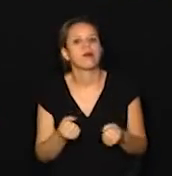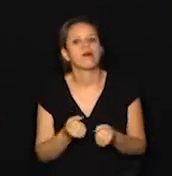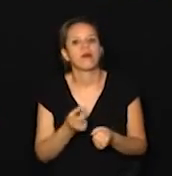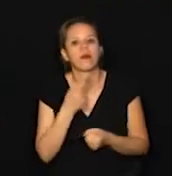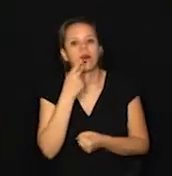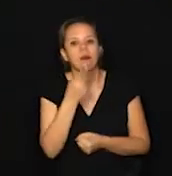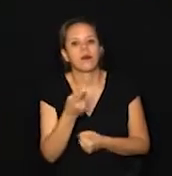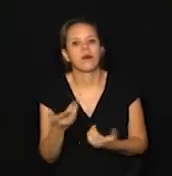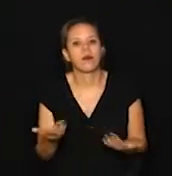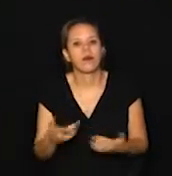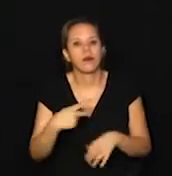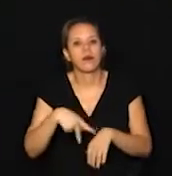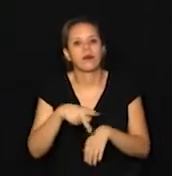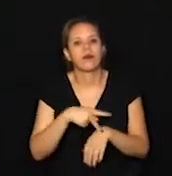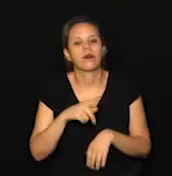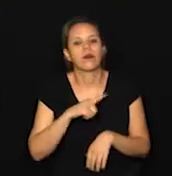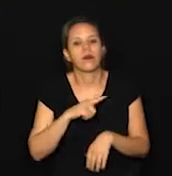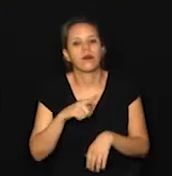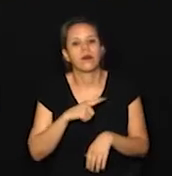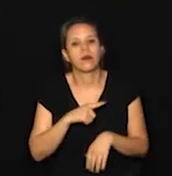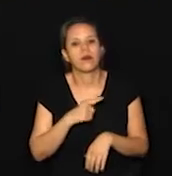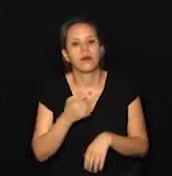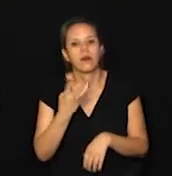atualizar. E no país nós temos aí